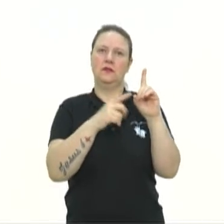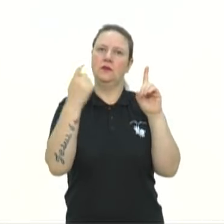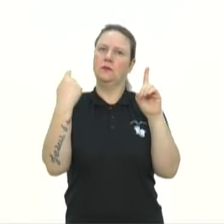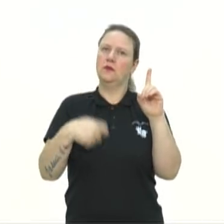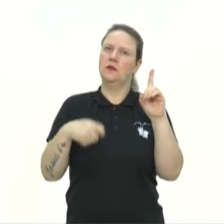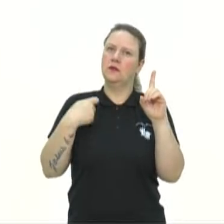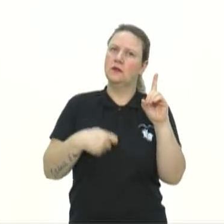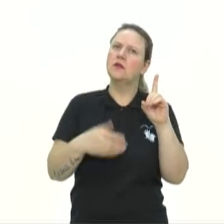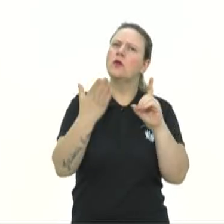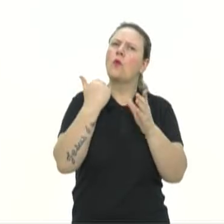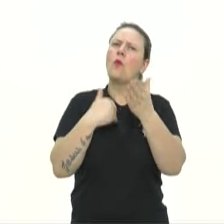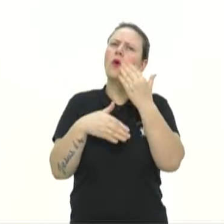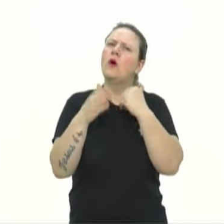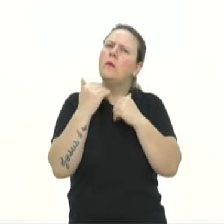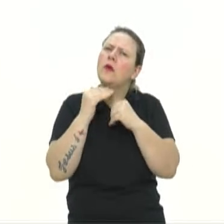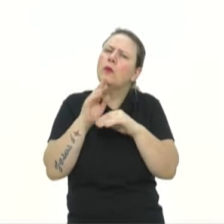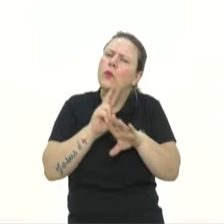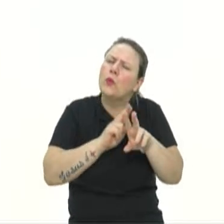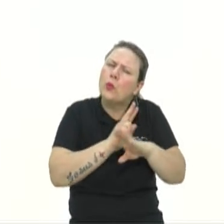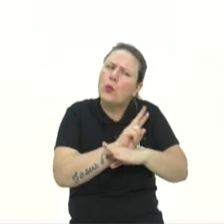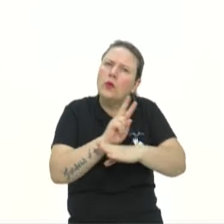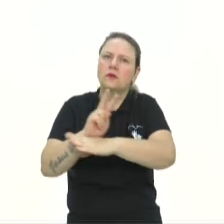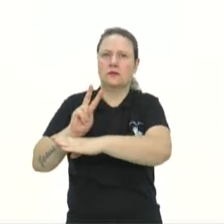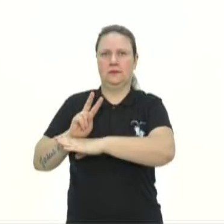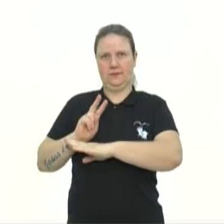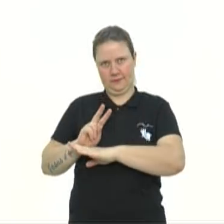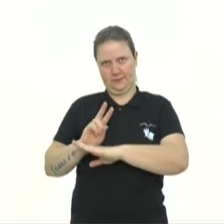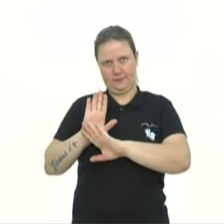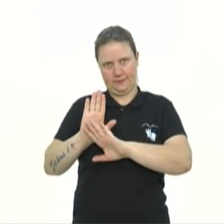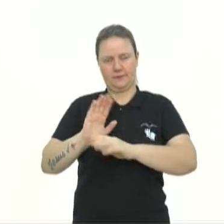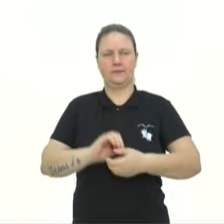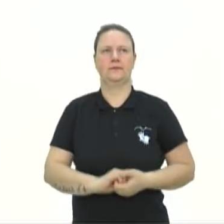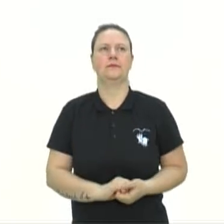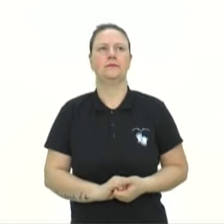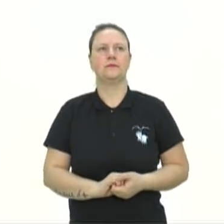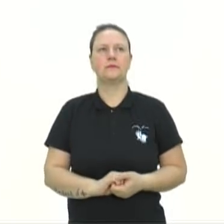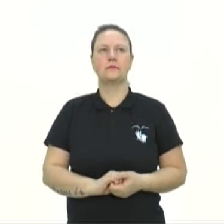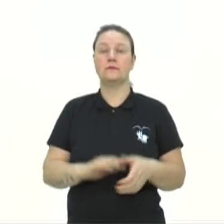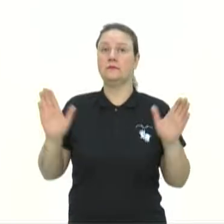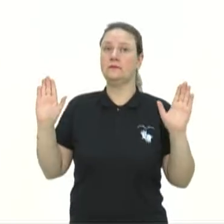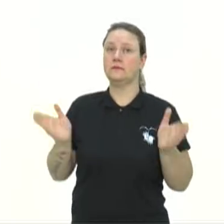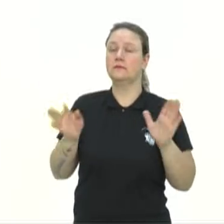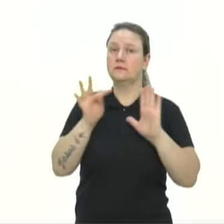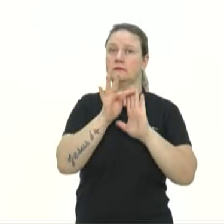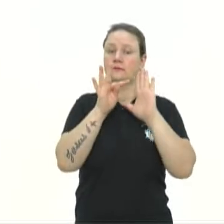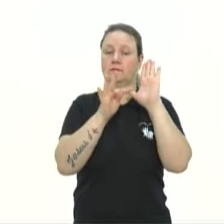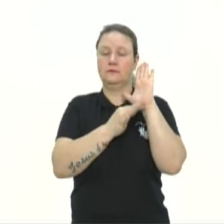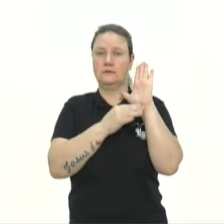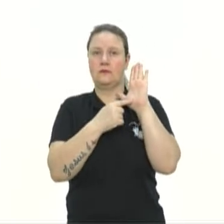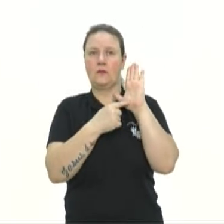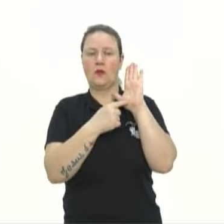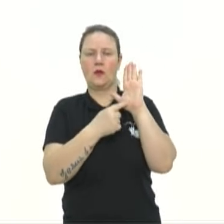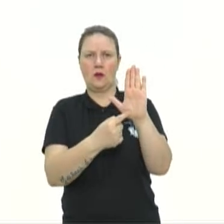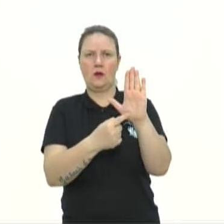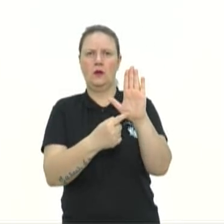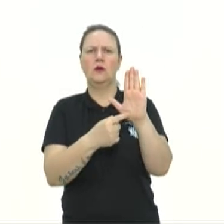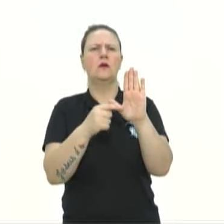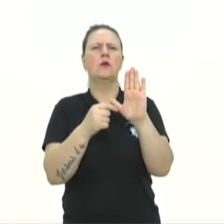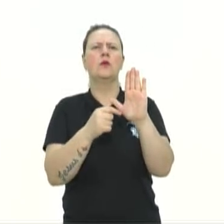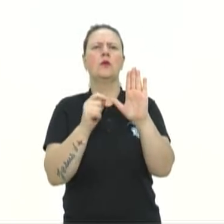com moderação. Agora eu quero que vocês observem. Lá no texto tem um trecho que diz o